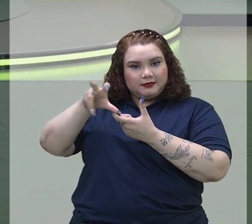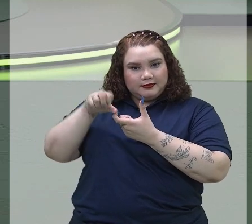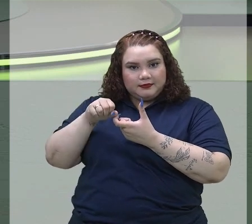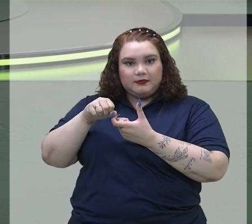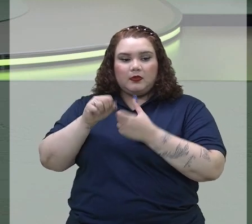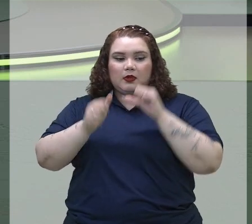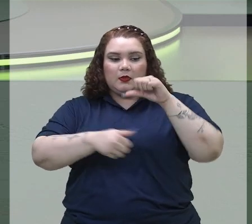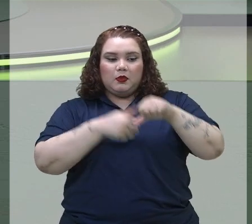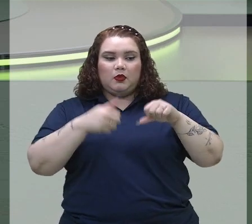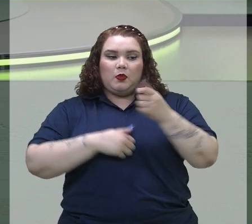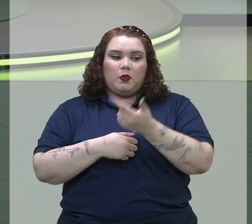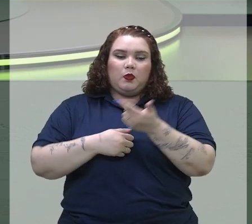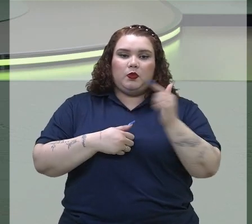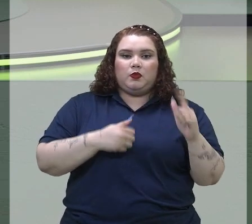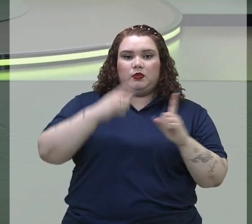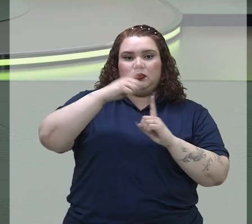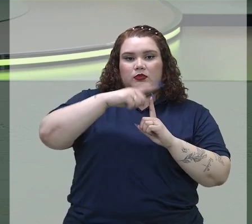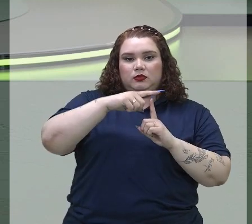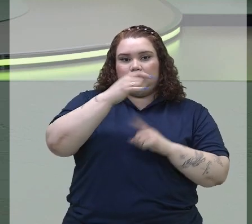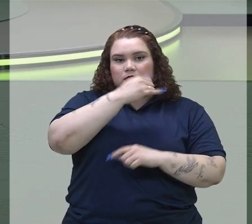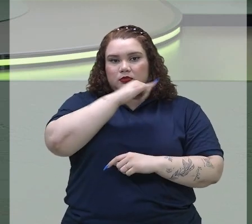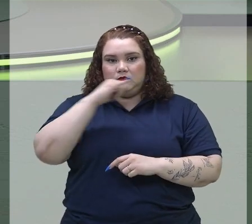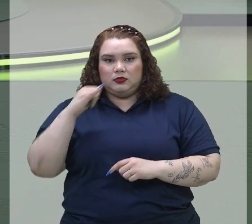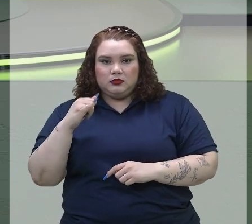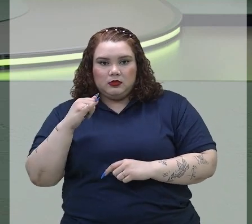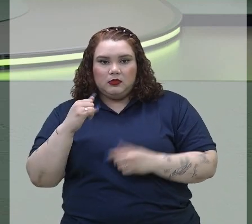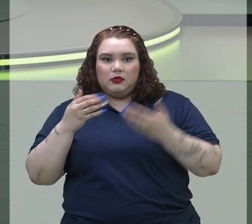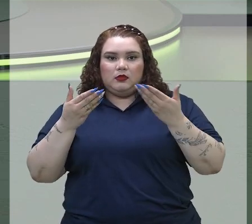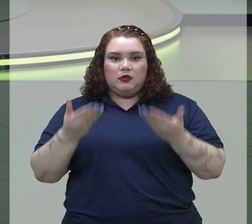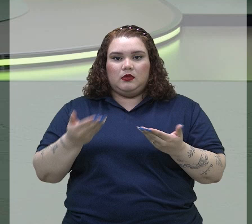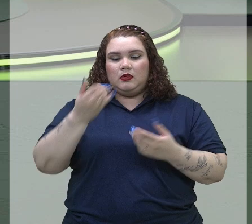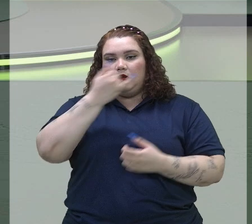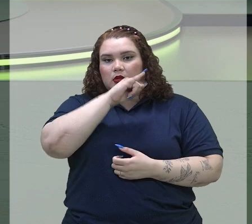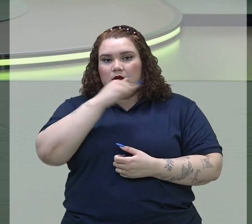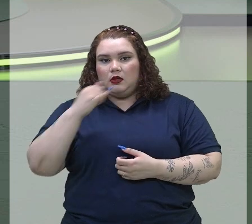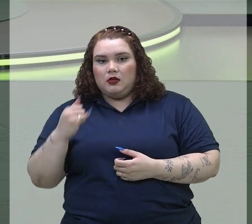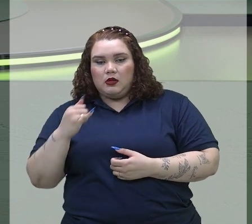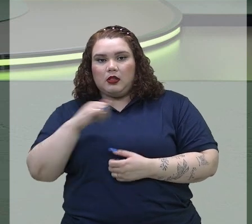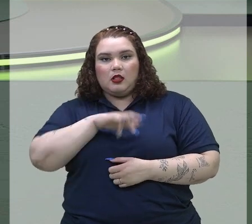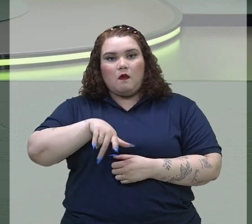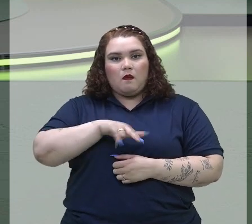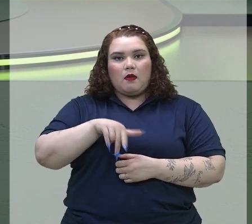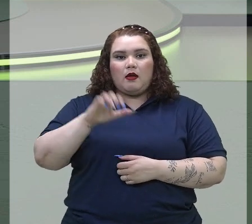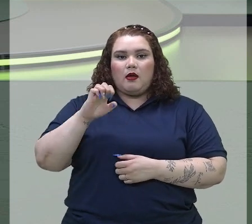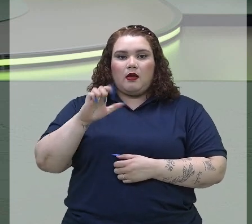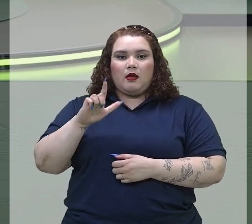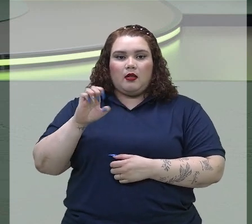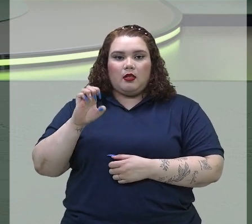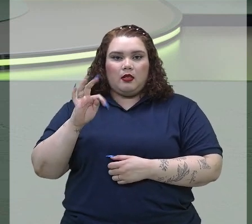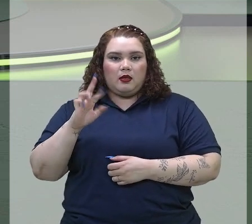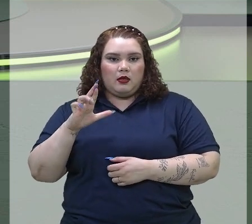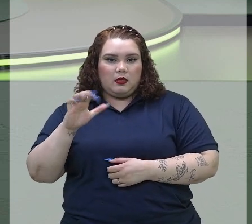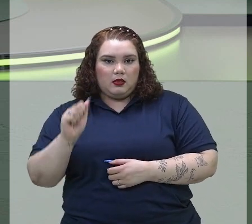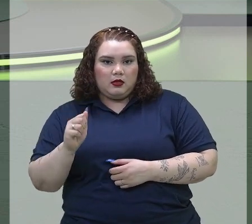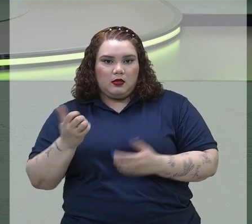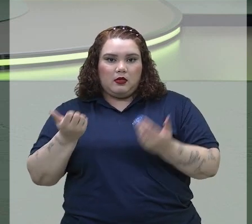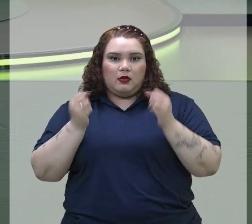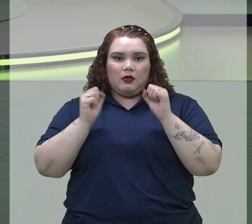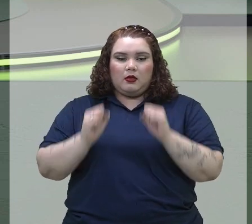em outra modalidade de energia, e neste caso aí, energia não elétrica, que pode ser